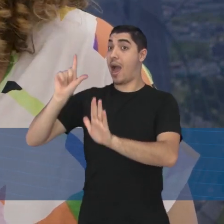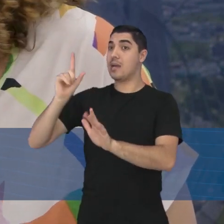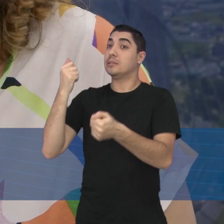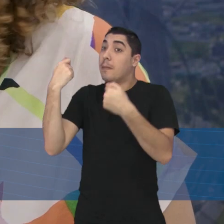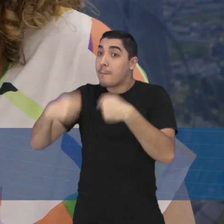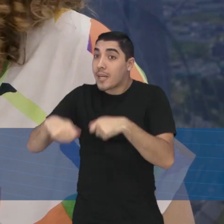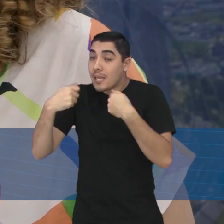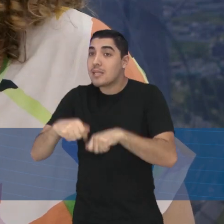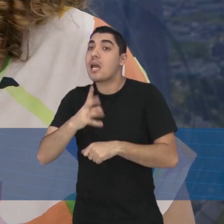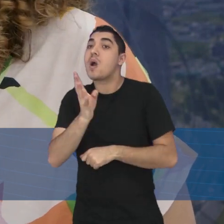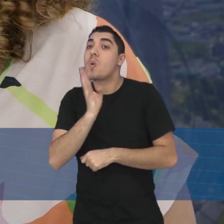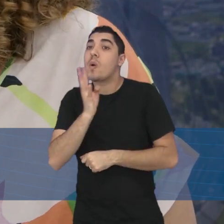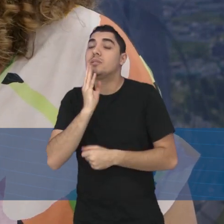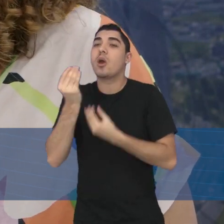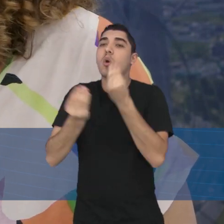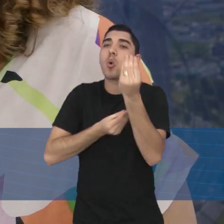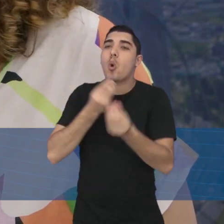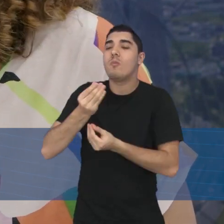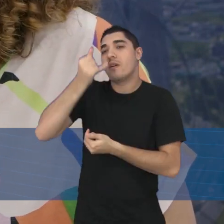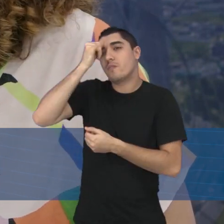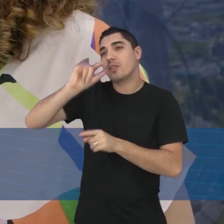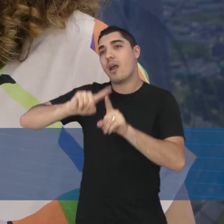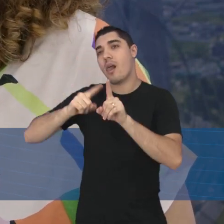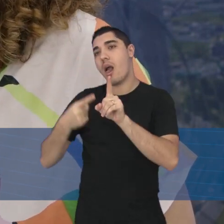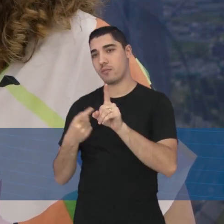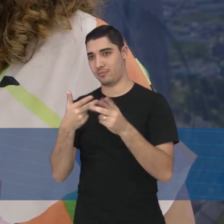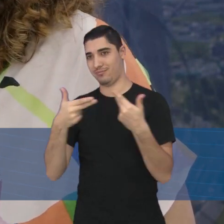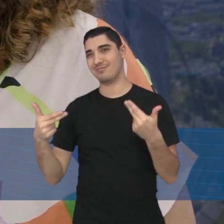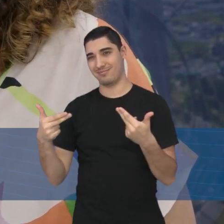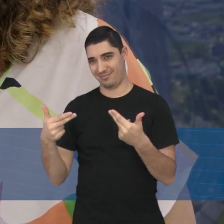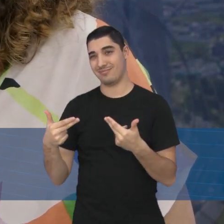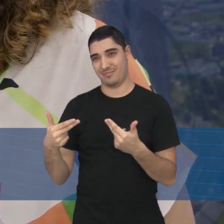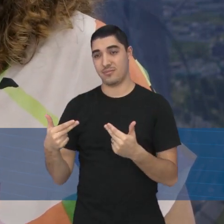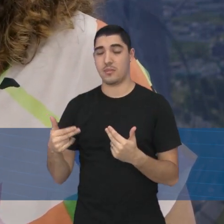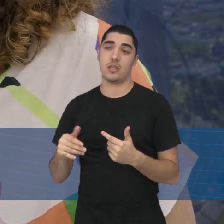que seja, não tem problema. Mas ela precisaria ter um nível de